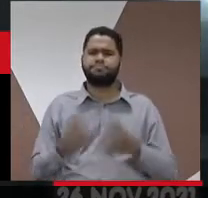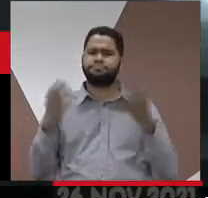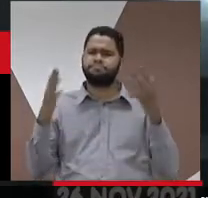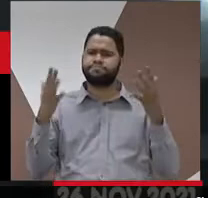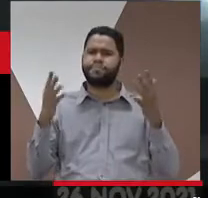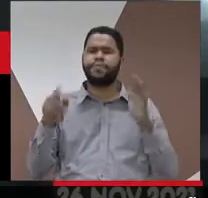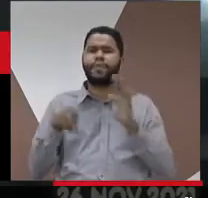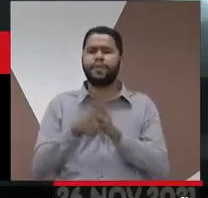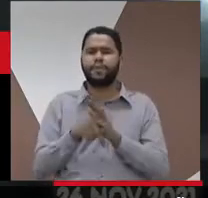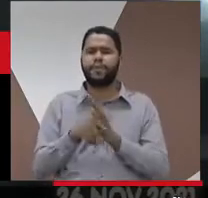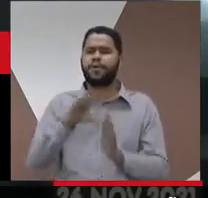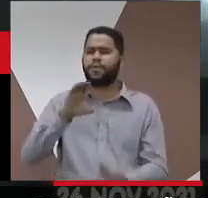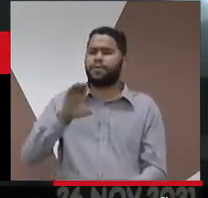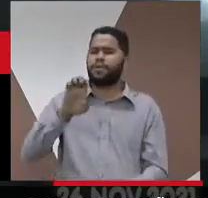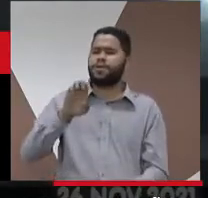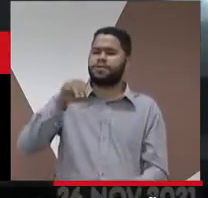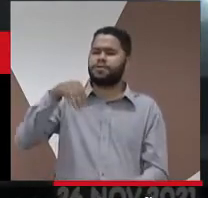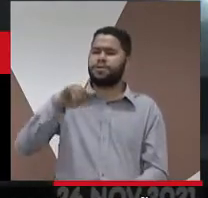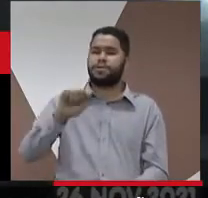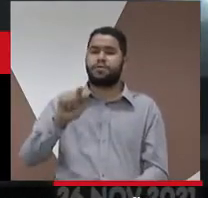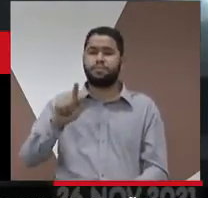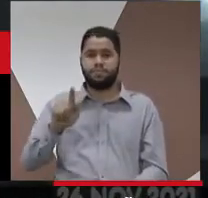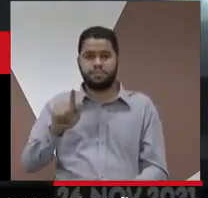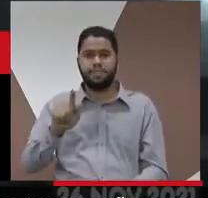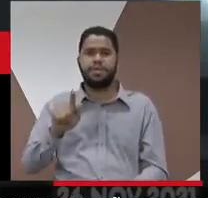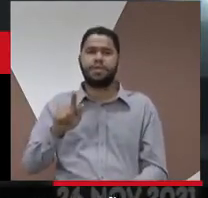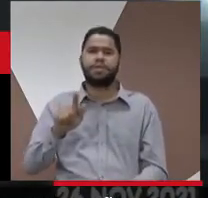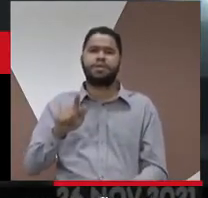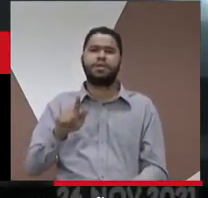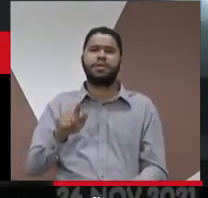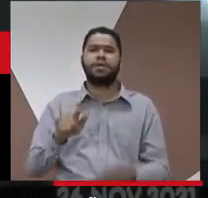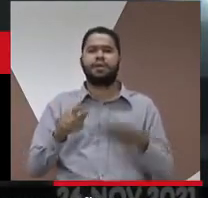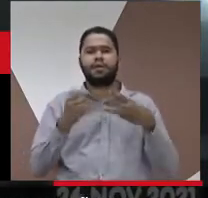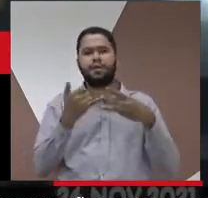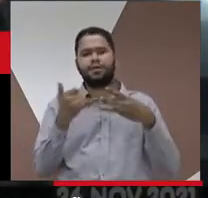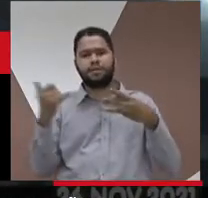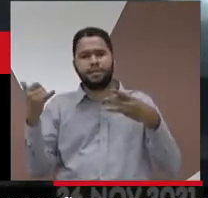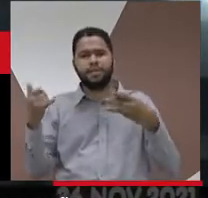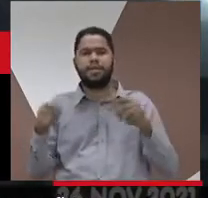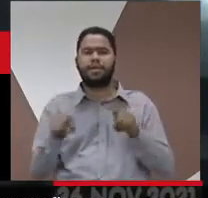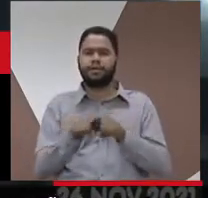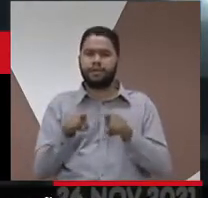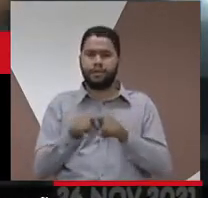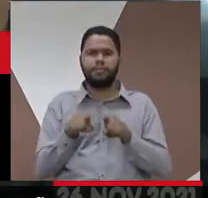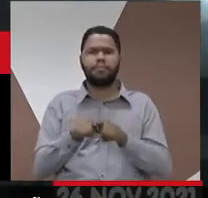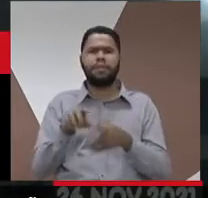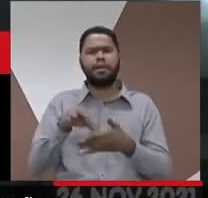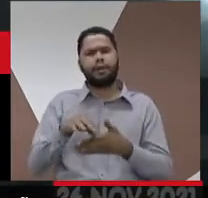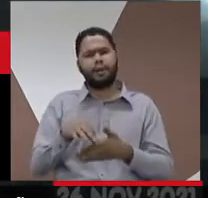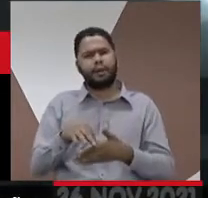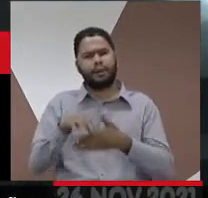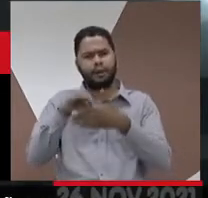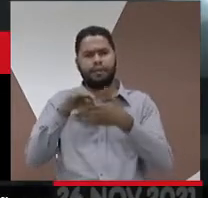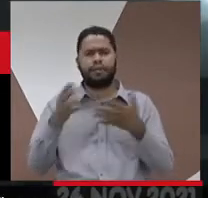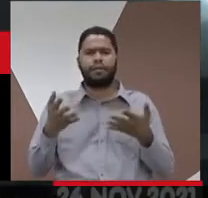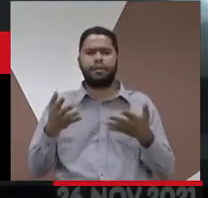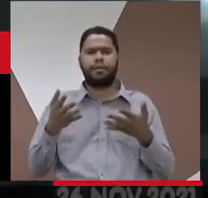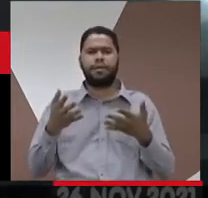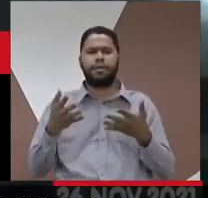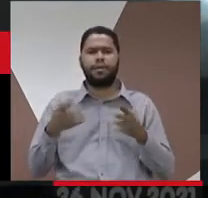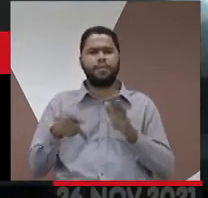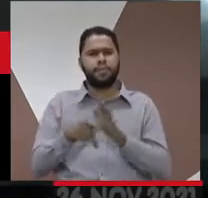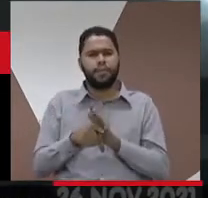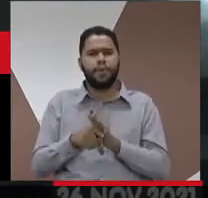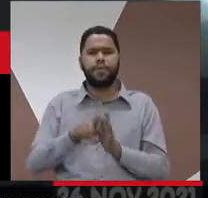desde a CEMIG, né? Teve a passagem de uma grande empreiteira, líder de falcatrua na